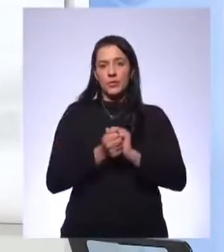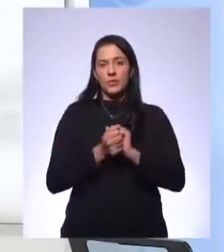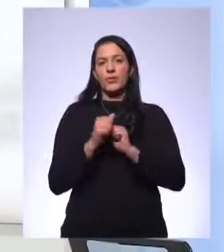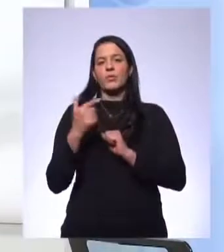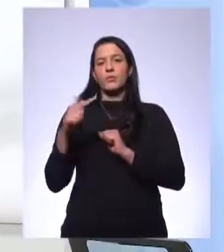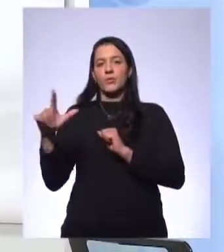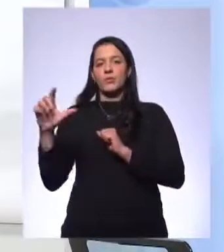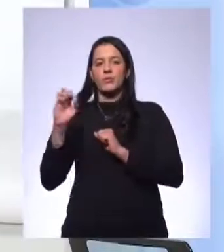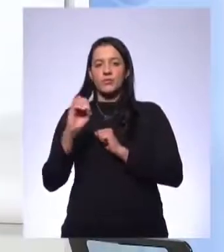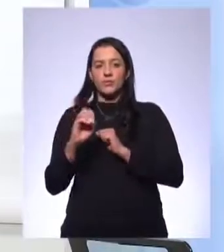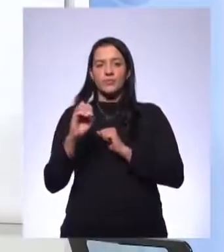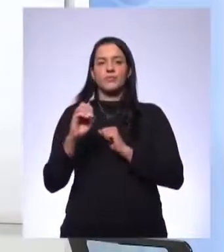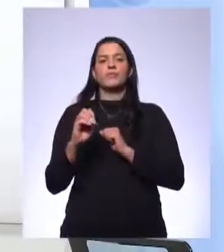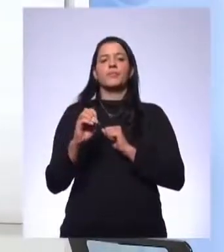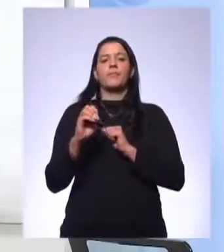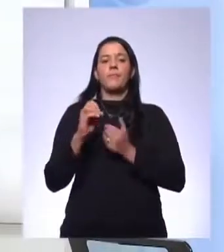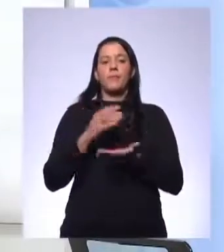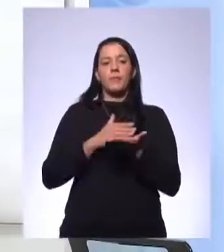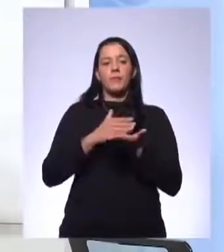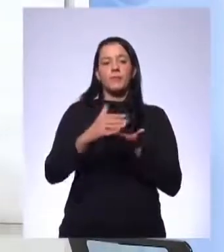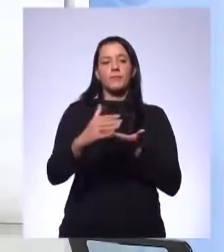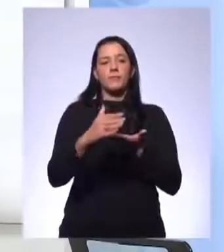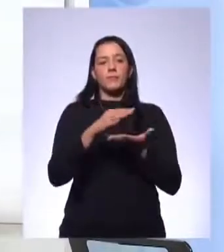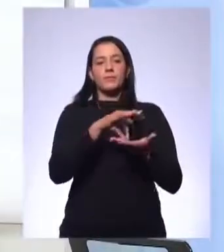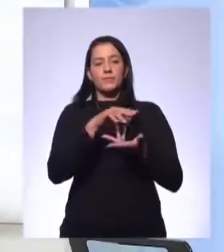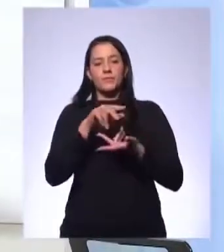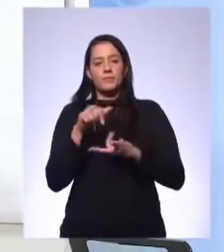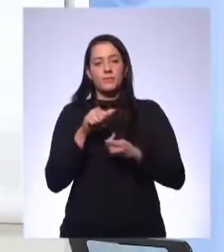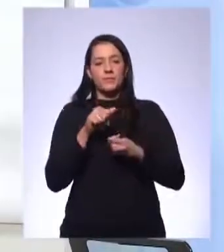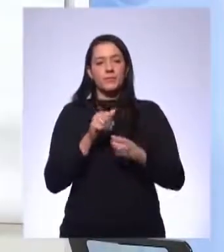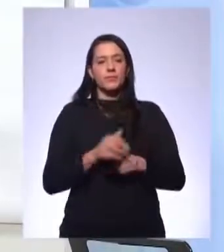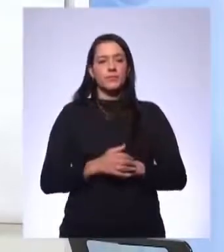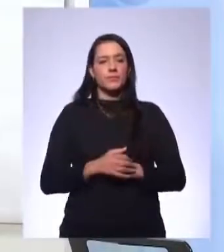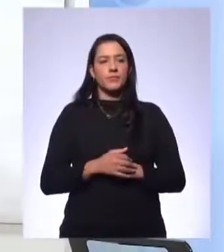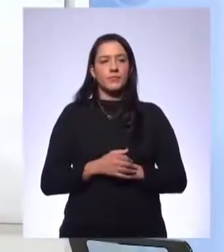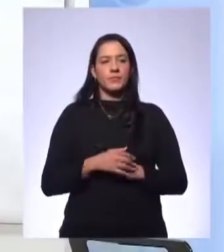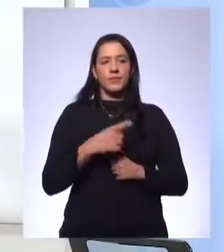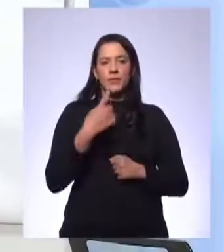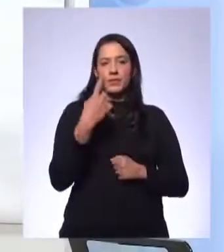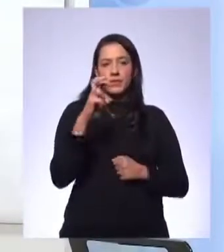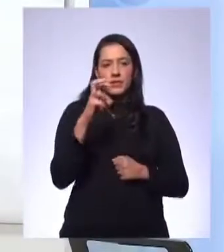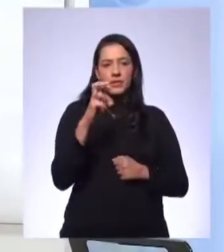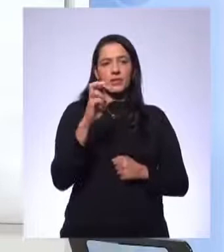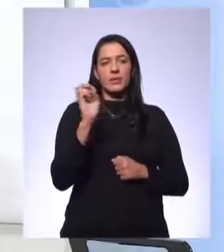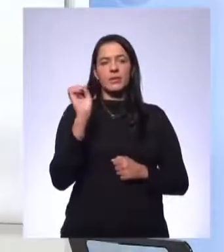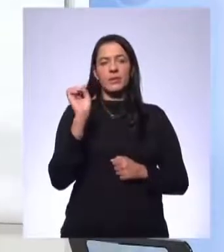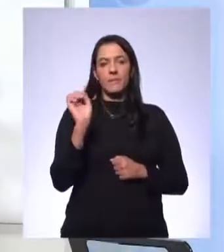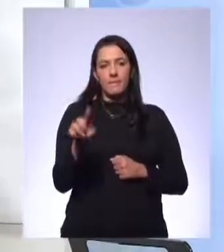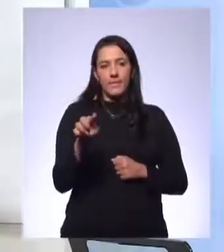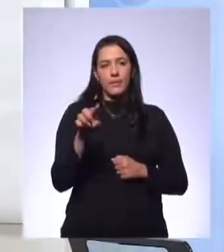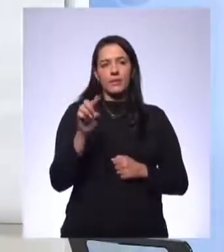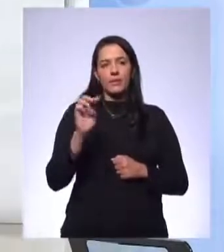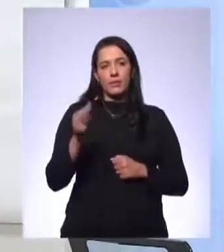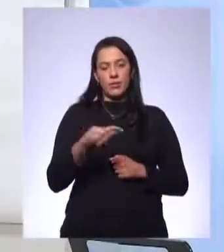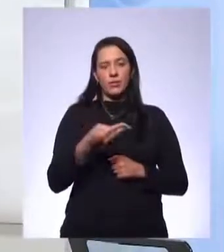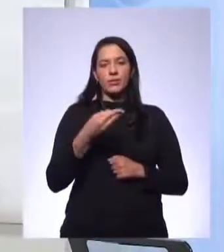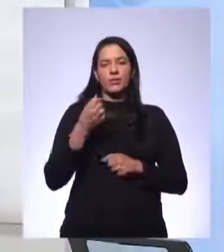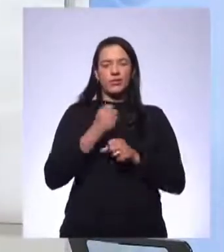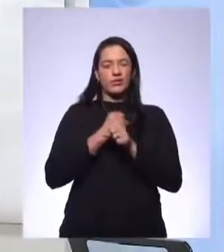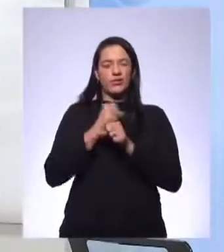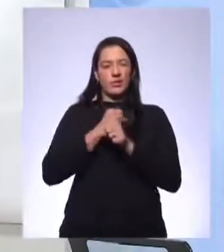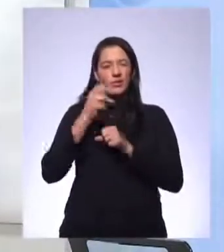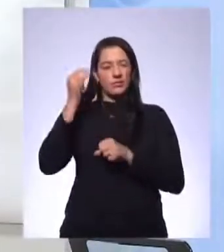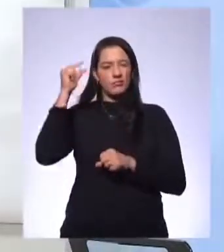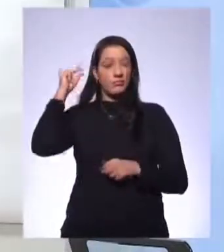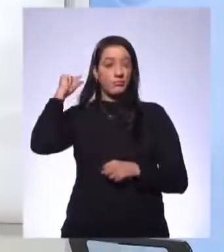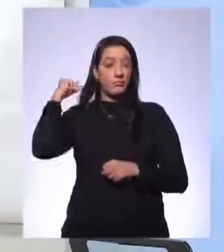o oxigênio, logo no começo. Quando a gente fala começo, a gente fala de 15 milhões de anos, assim, de brincadeira, né? Mas é mais ou menos isso aí.